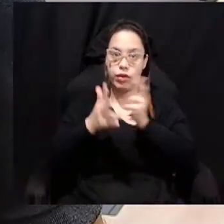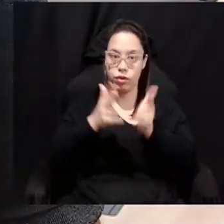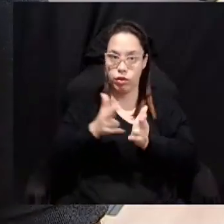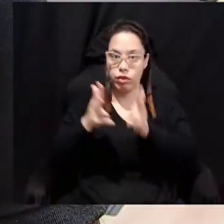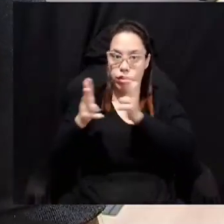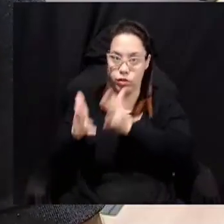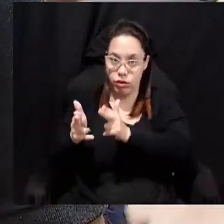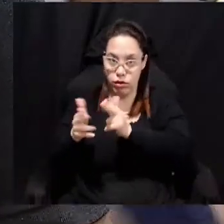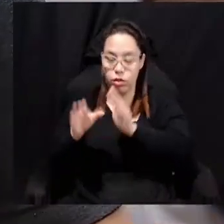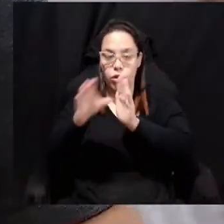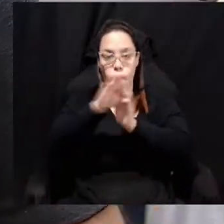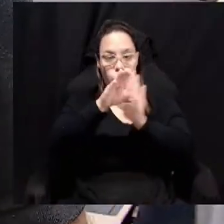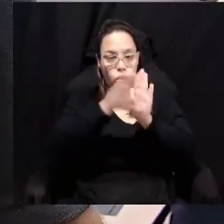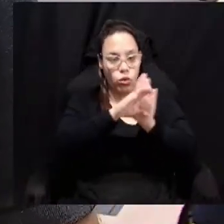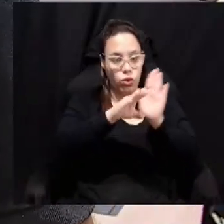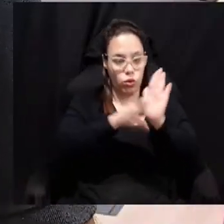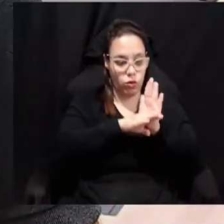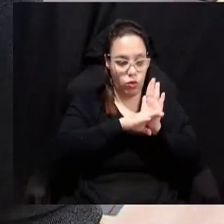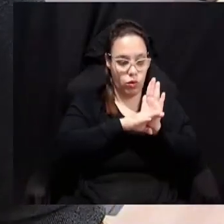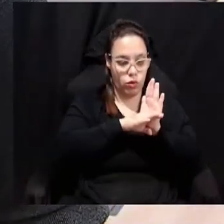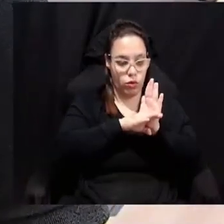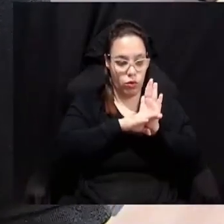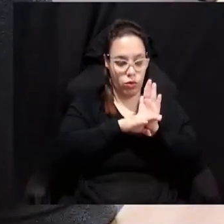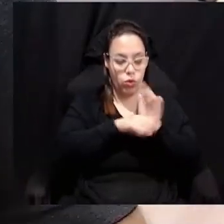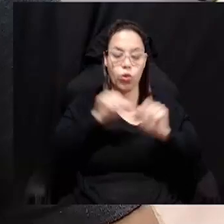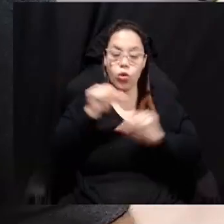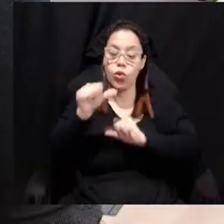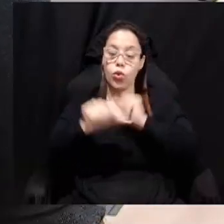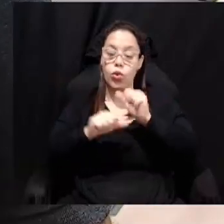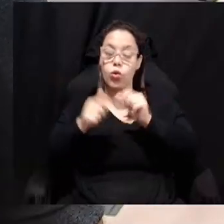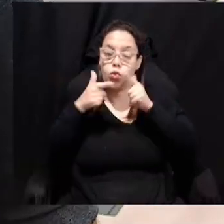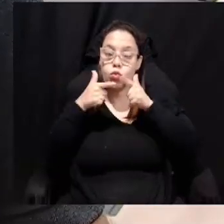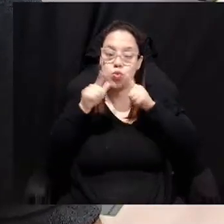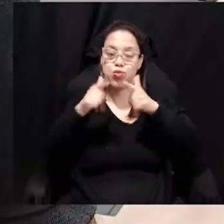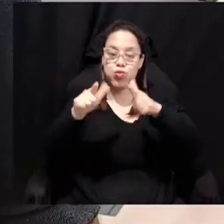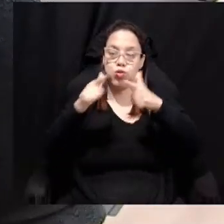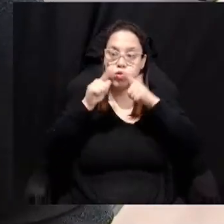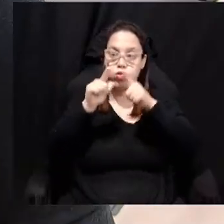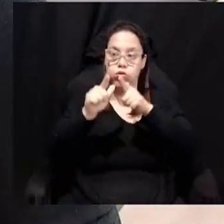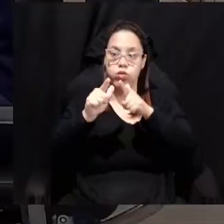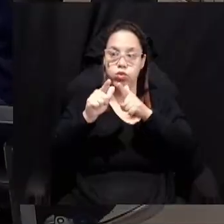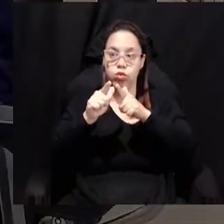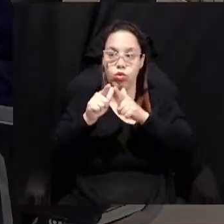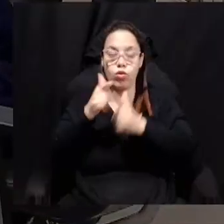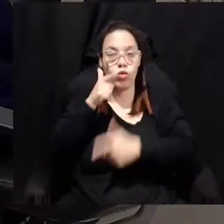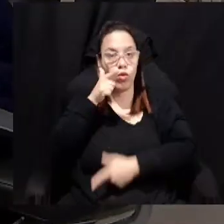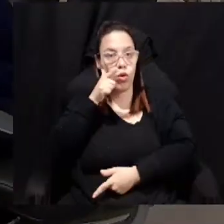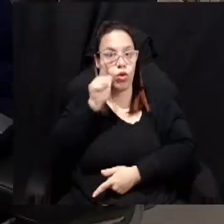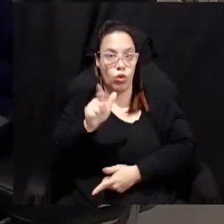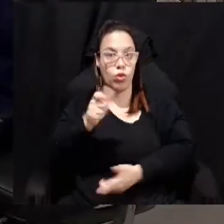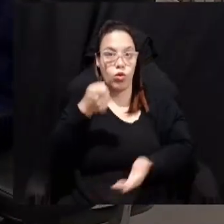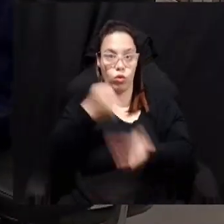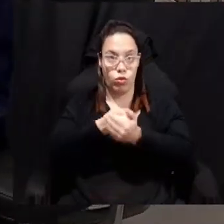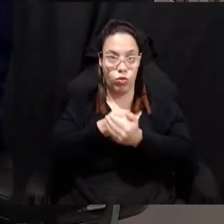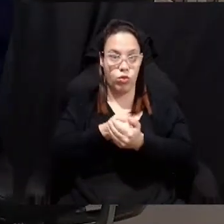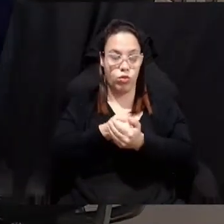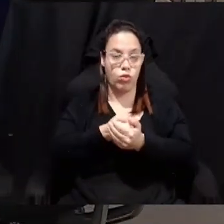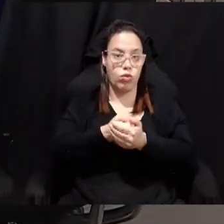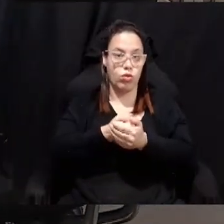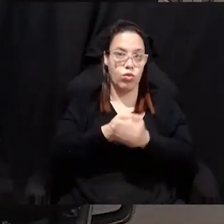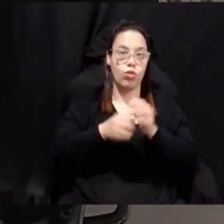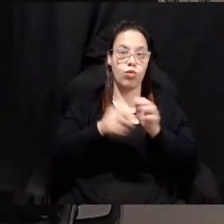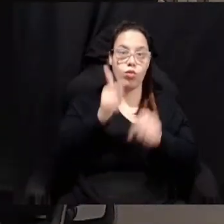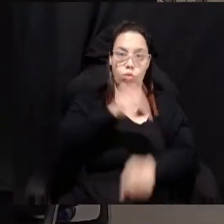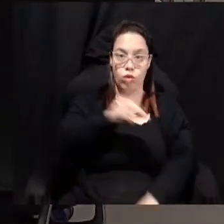programas, mas de acordo com o público a gente muda bastante a linguagem, de forma que eles consigam ter uma formação efetiva. Uma das professoras presentes na